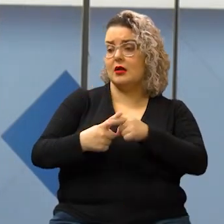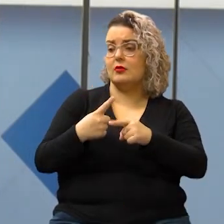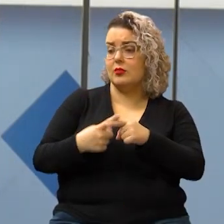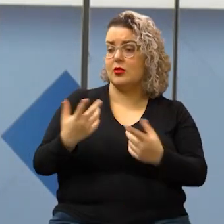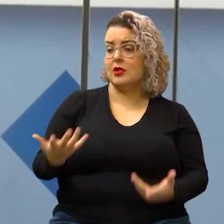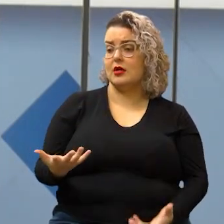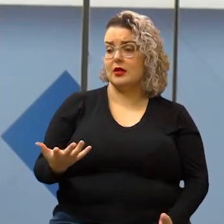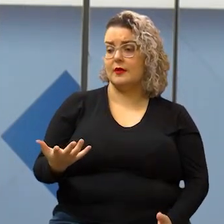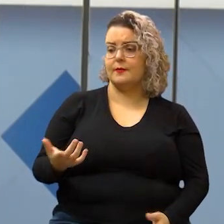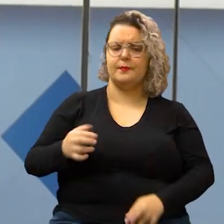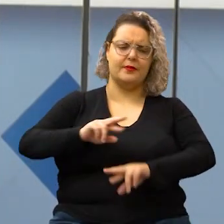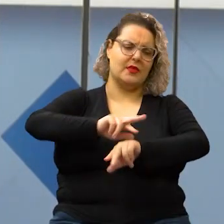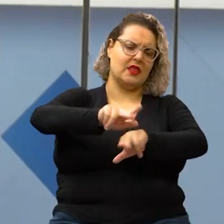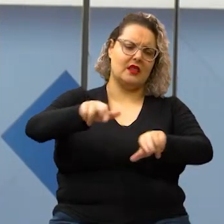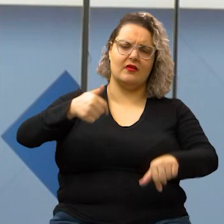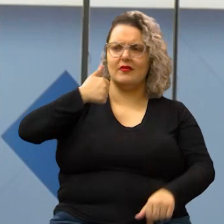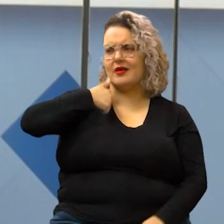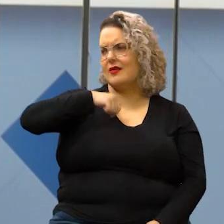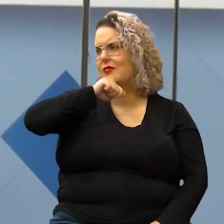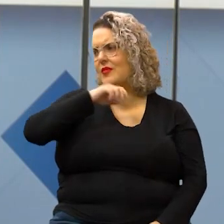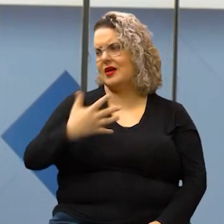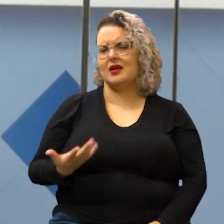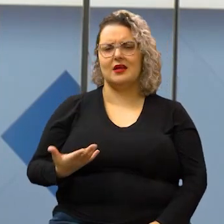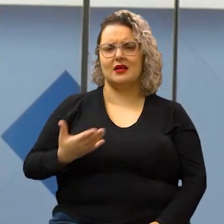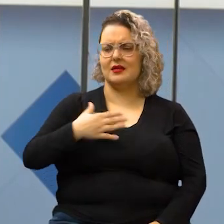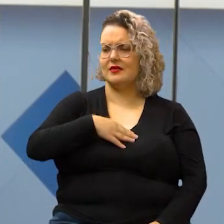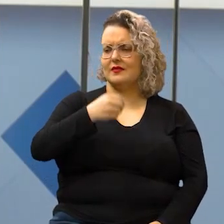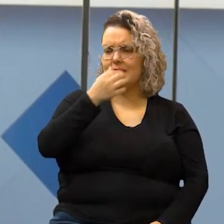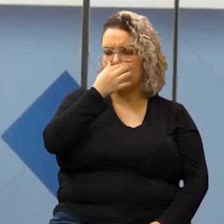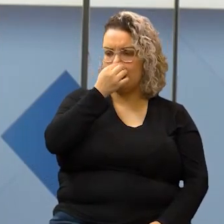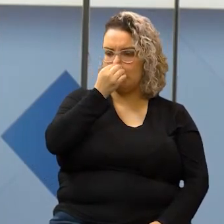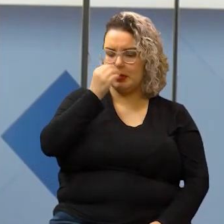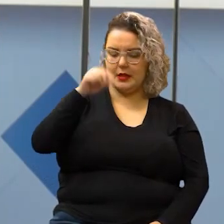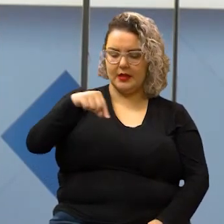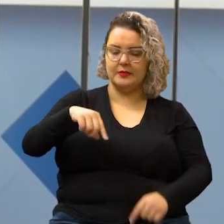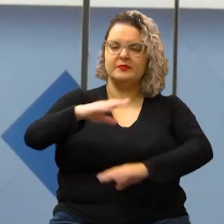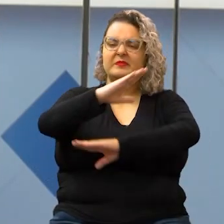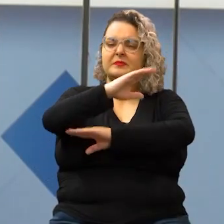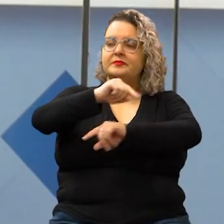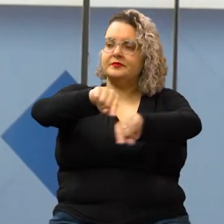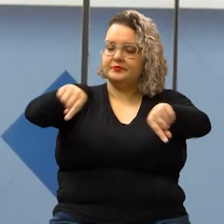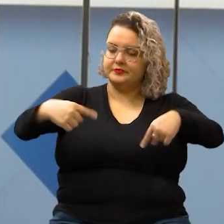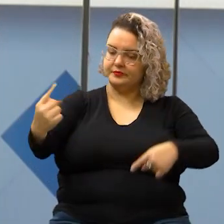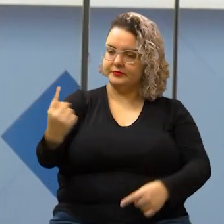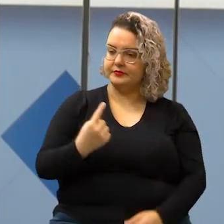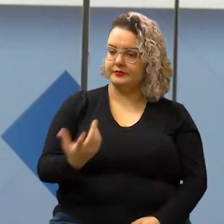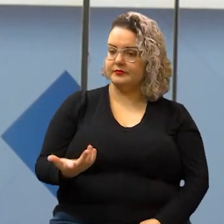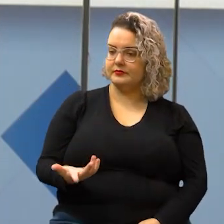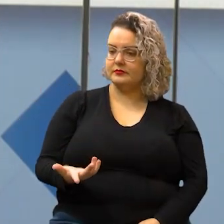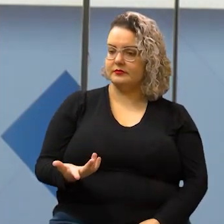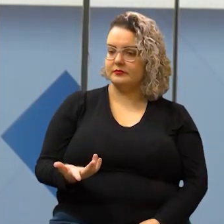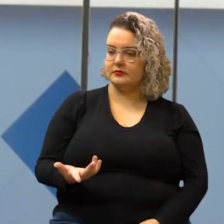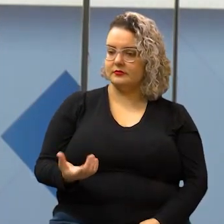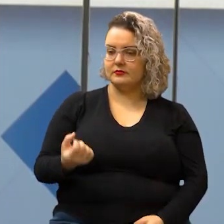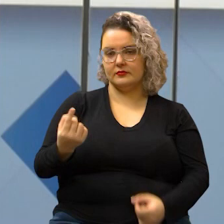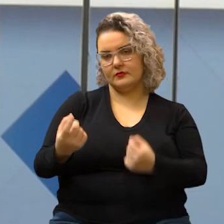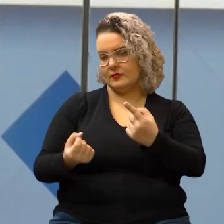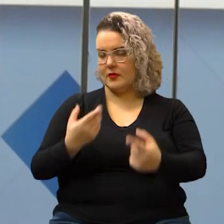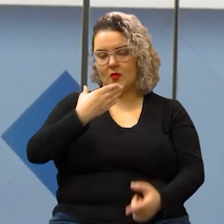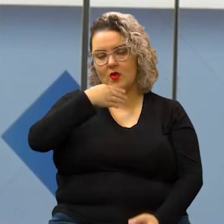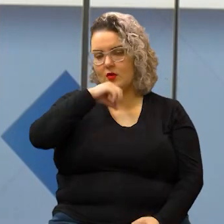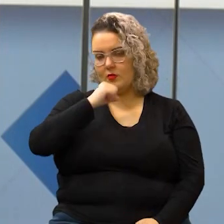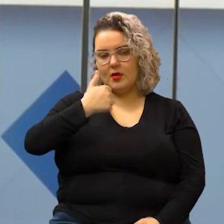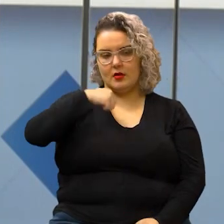porque inúmeras mães, filhos vão buscar ajuda aqui no gabinete, aqui na Câmara. E eles chegam lá e falam assim, alguns